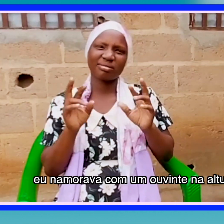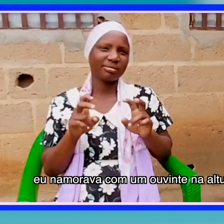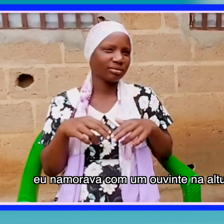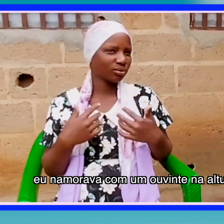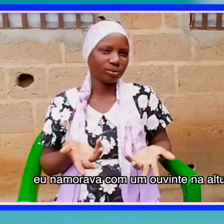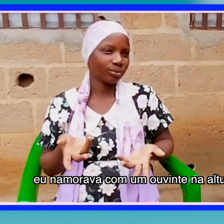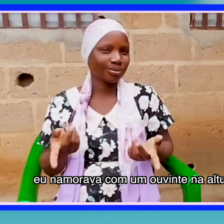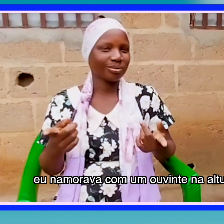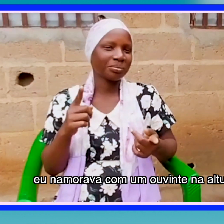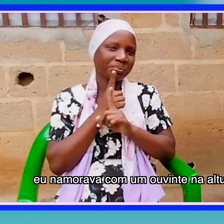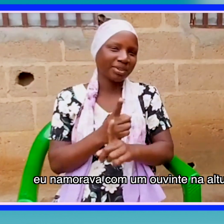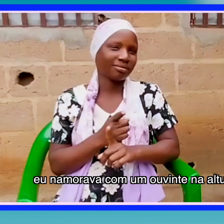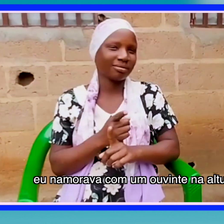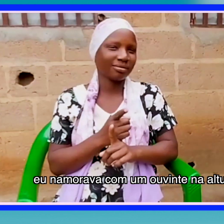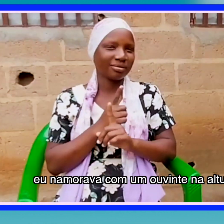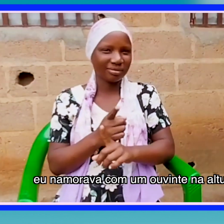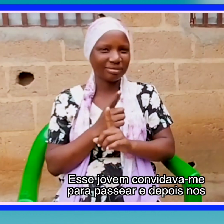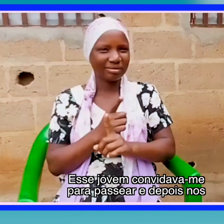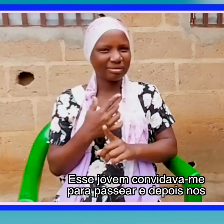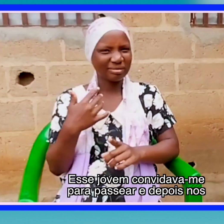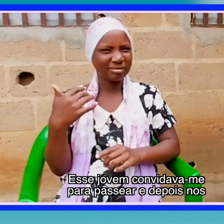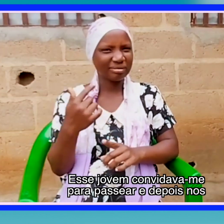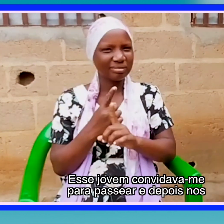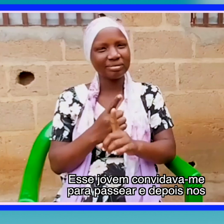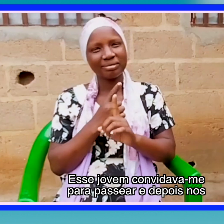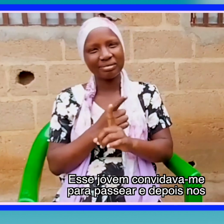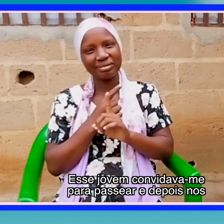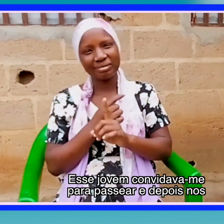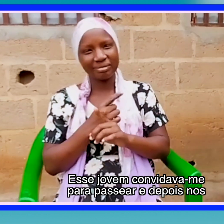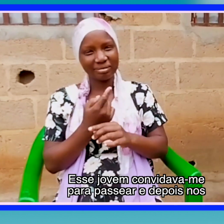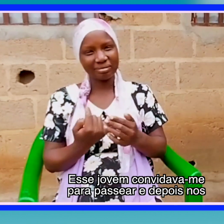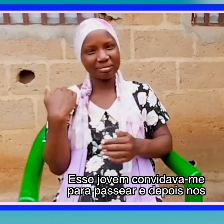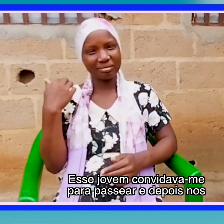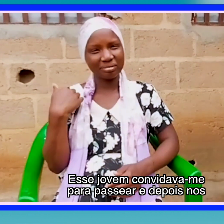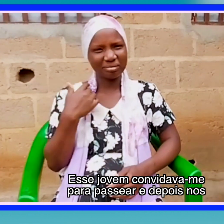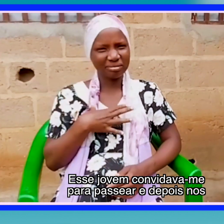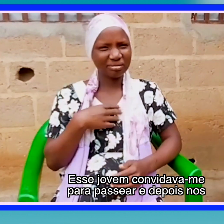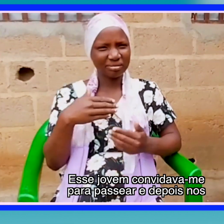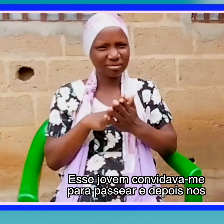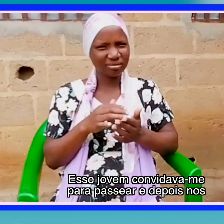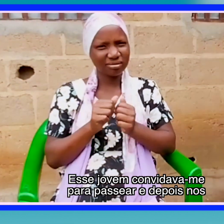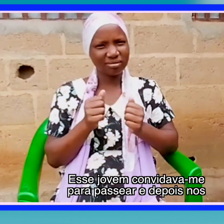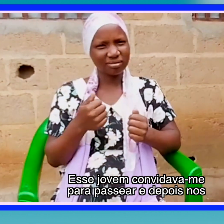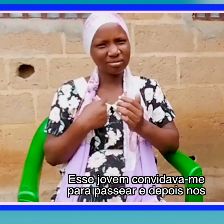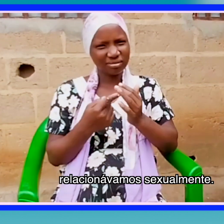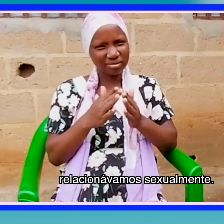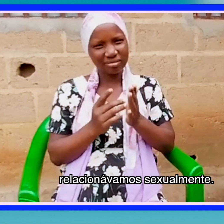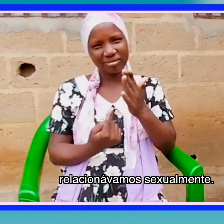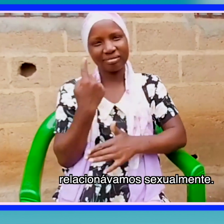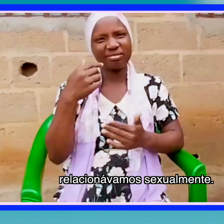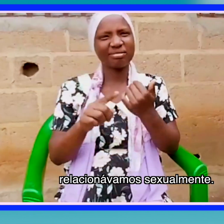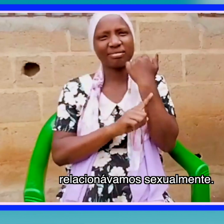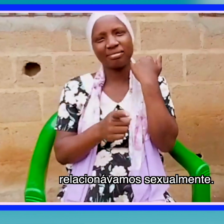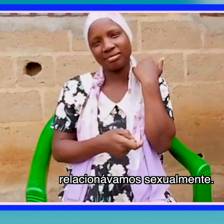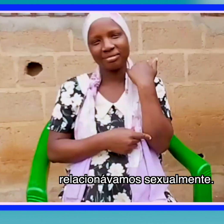Eu morava com um ouvinte na altura. Esse jovem convidava-me para passear e depois nos